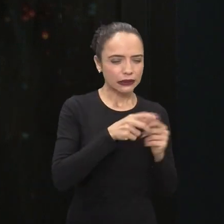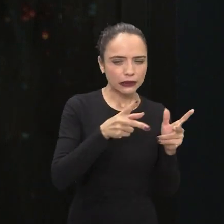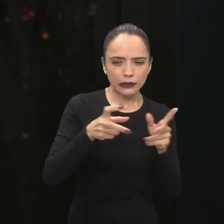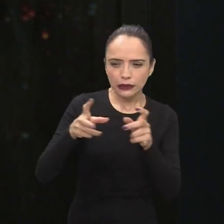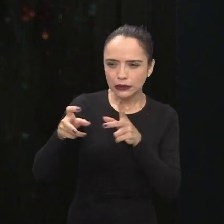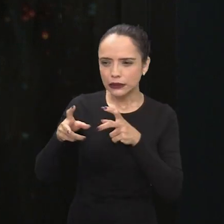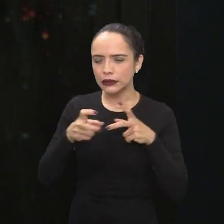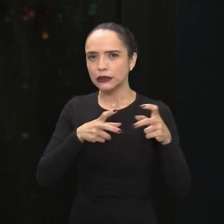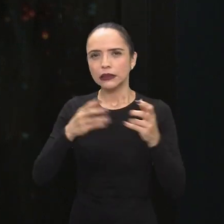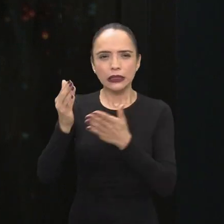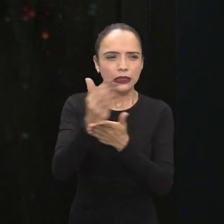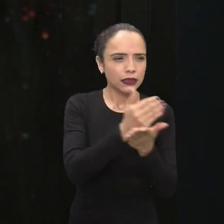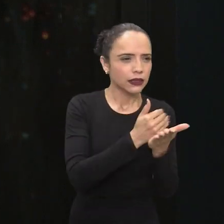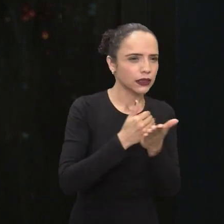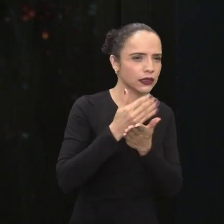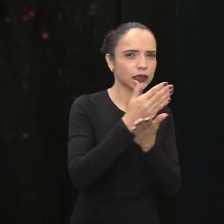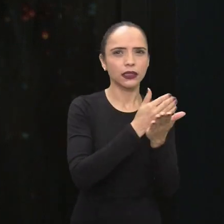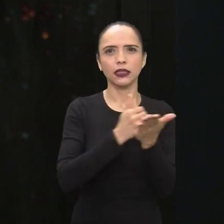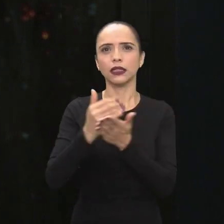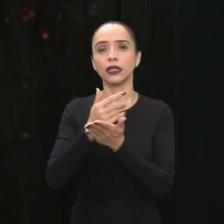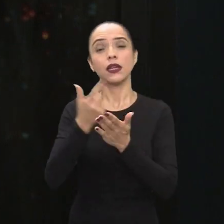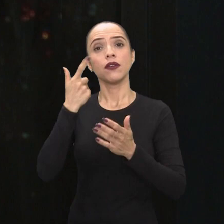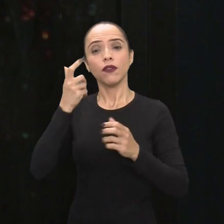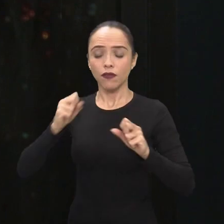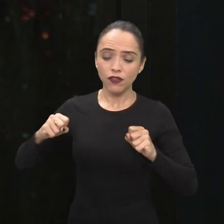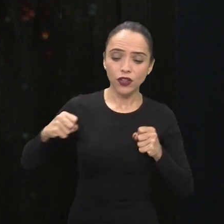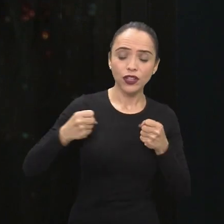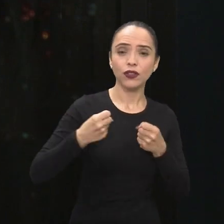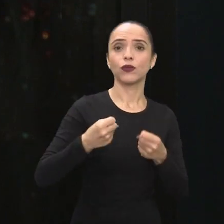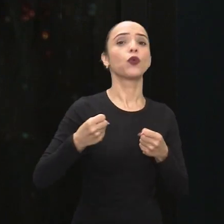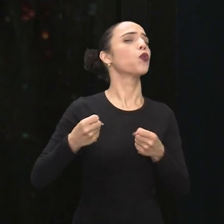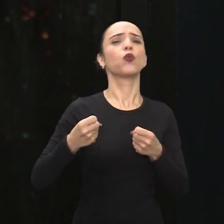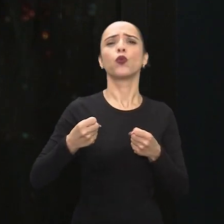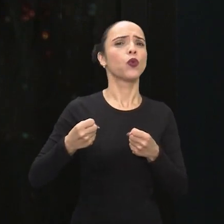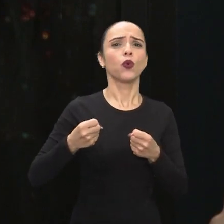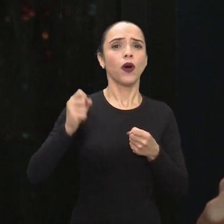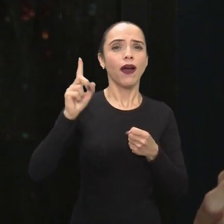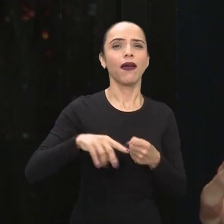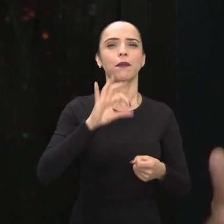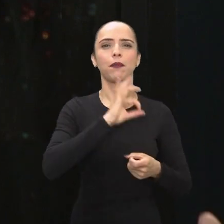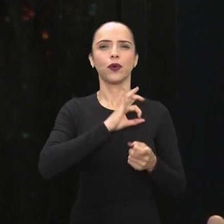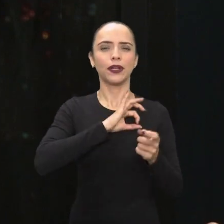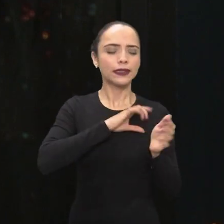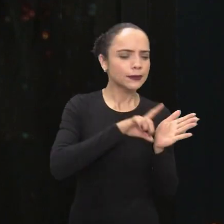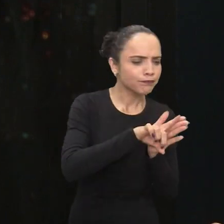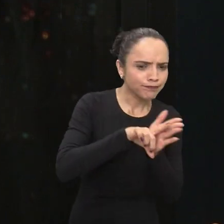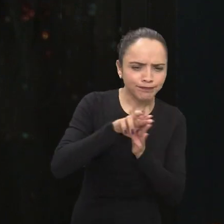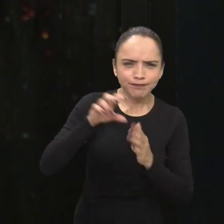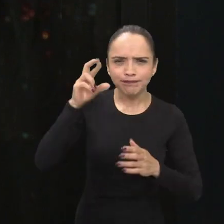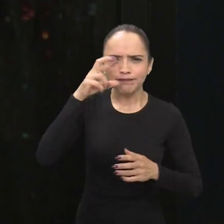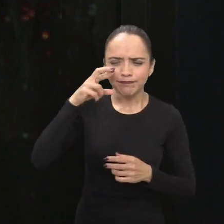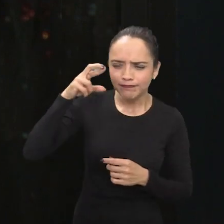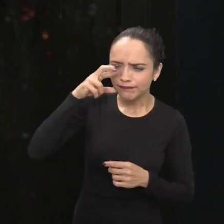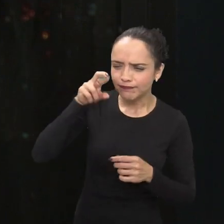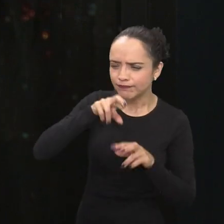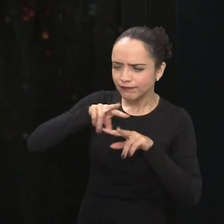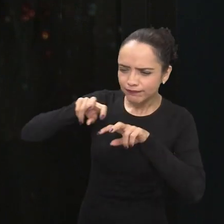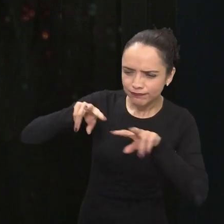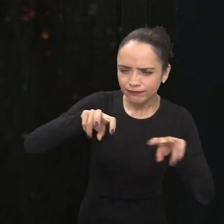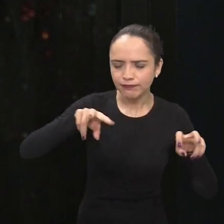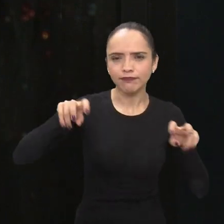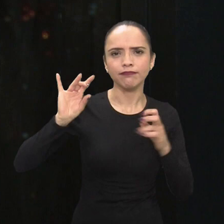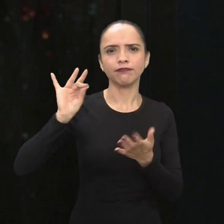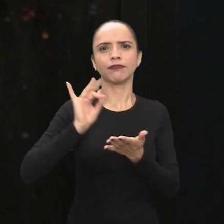como todo dos homicídios principalmente o fortalecimento de uma polícia investigativa é muito importante para a segurança pública porque isso vai